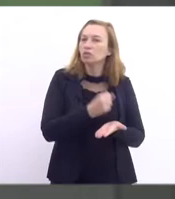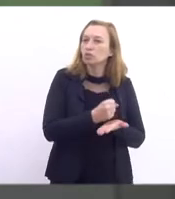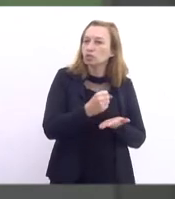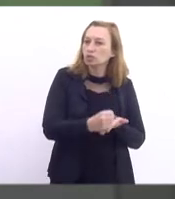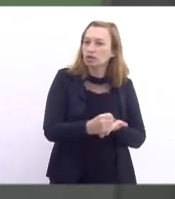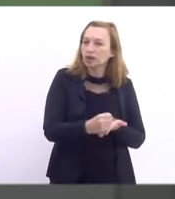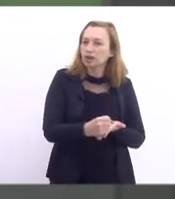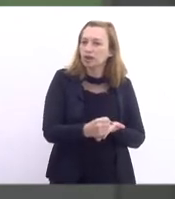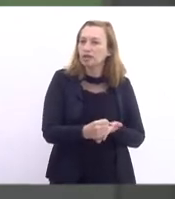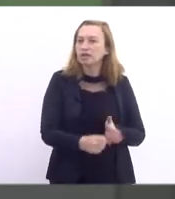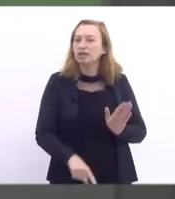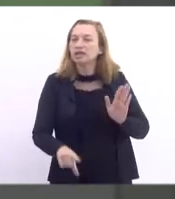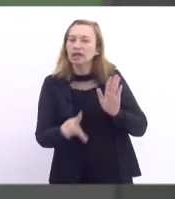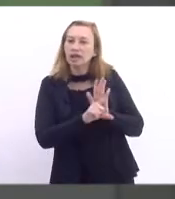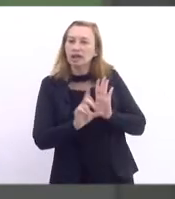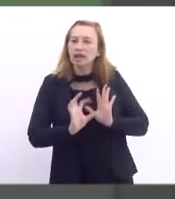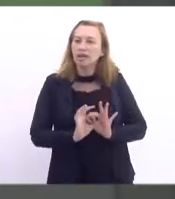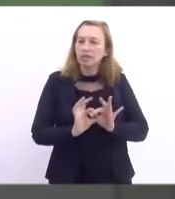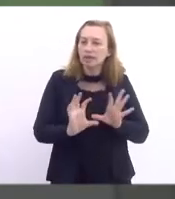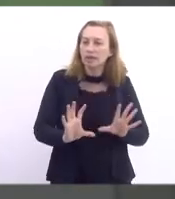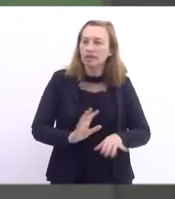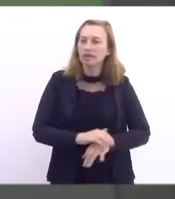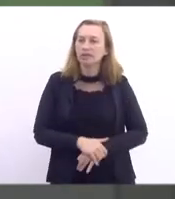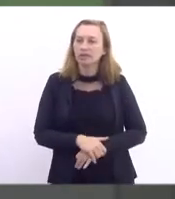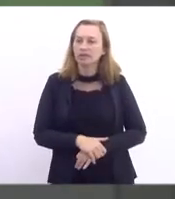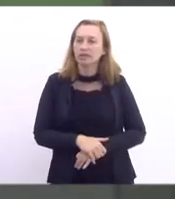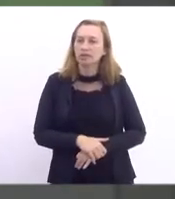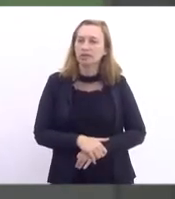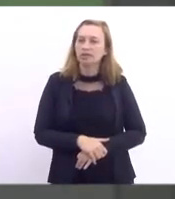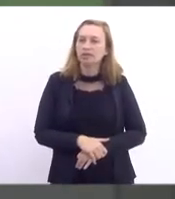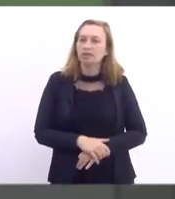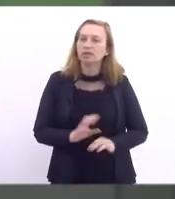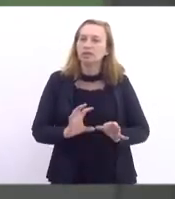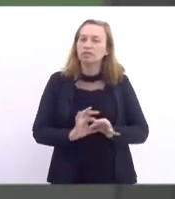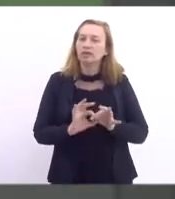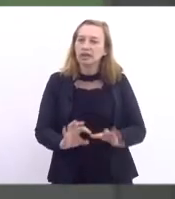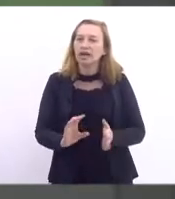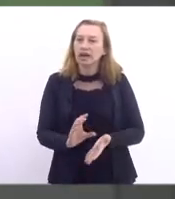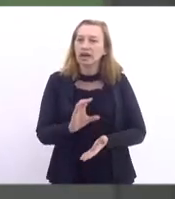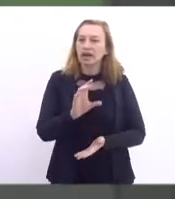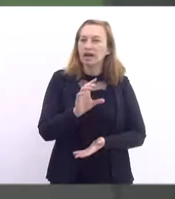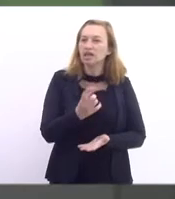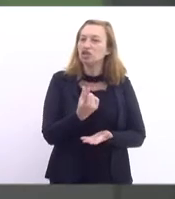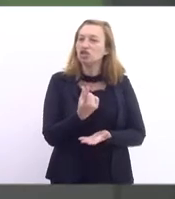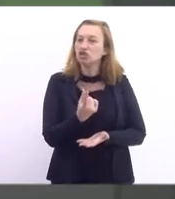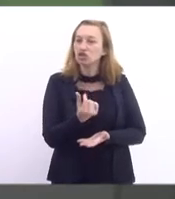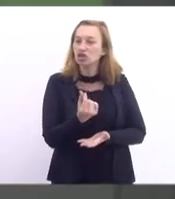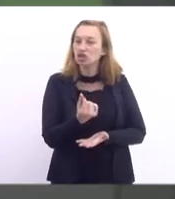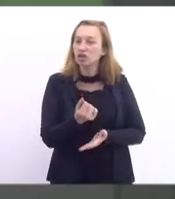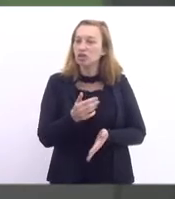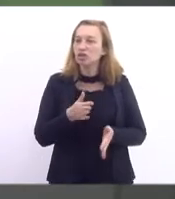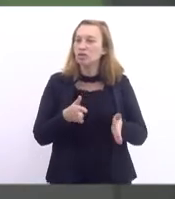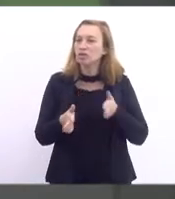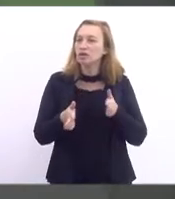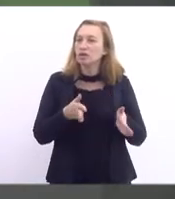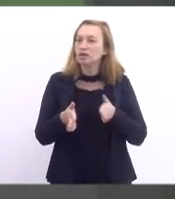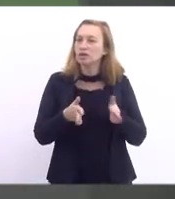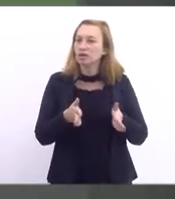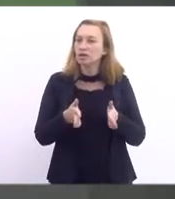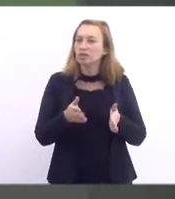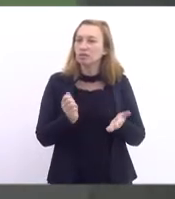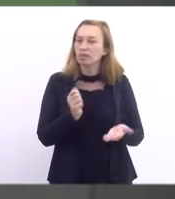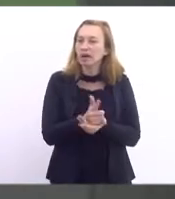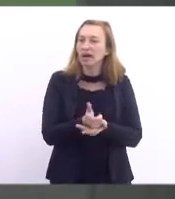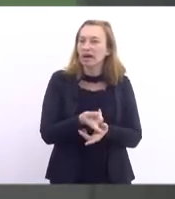contrato nem na lei autorizativa que liberaram as operações de crédito previsão para amortização de